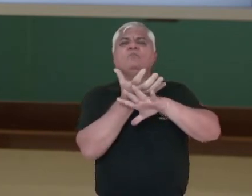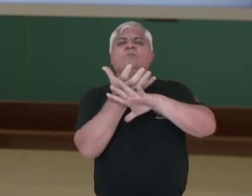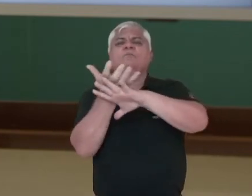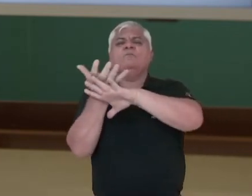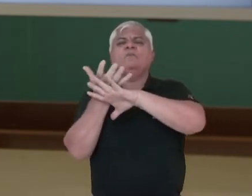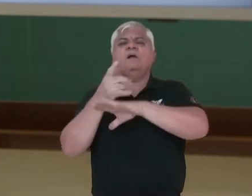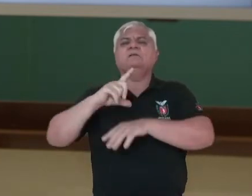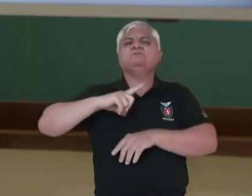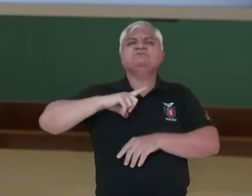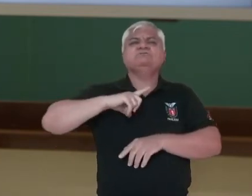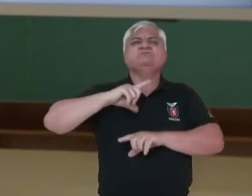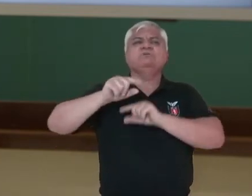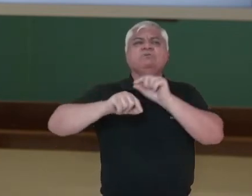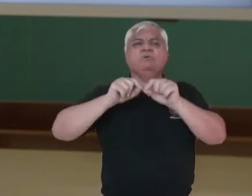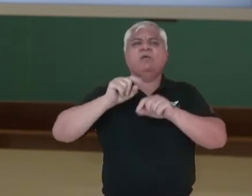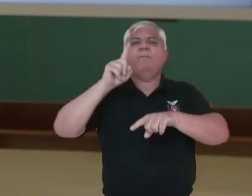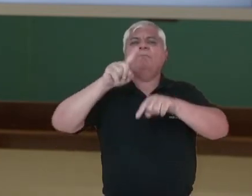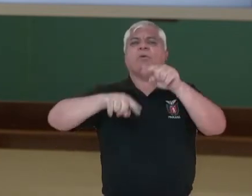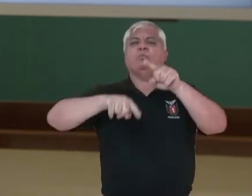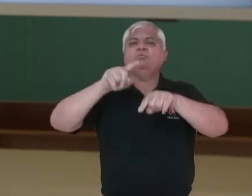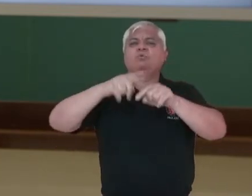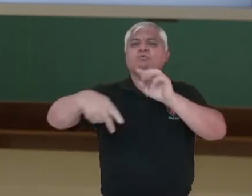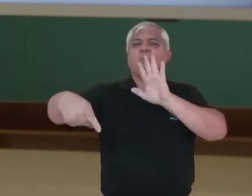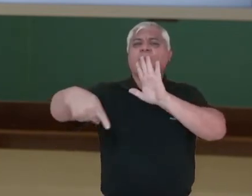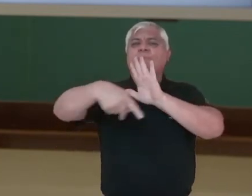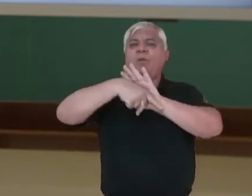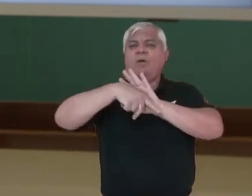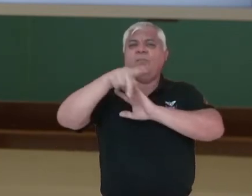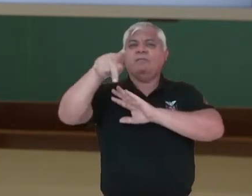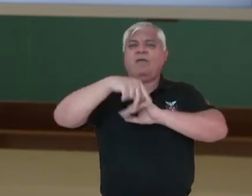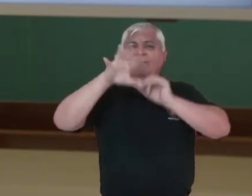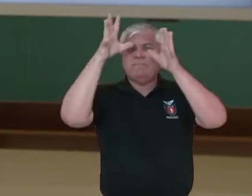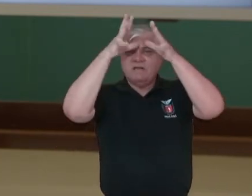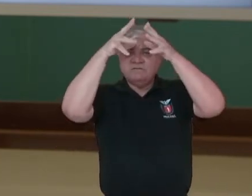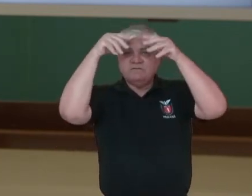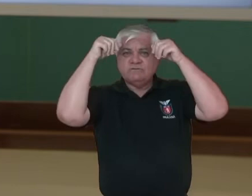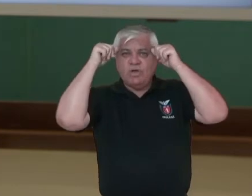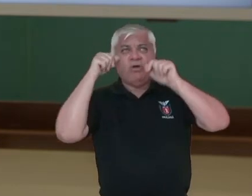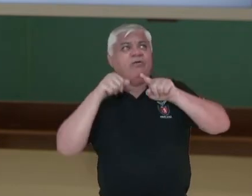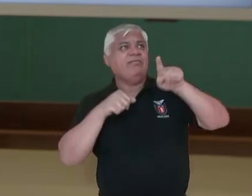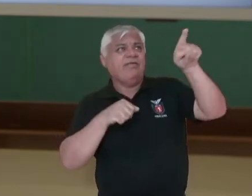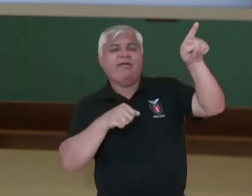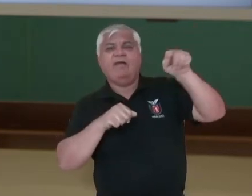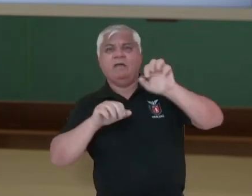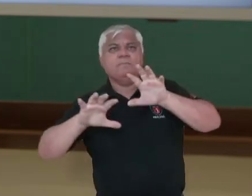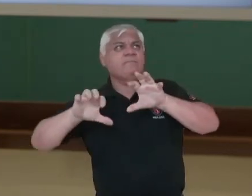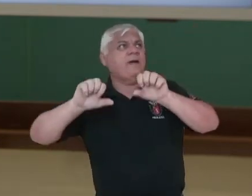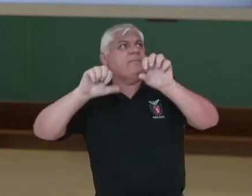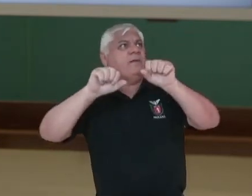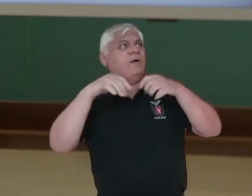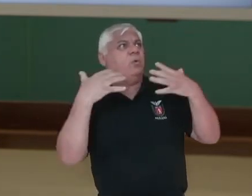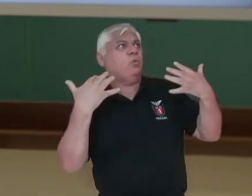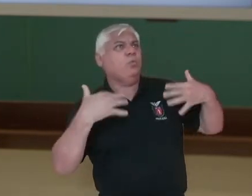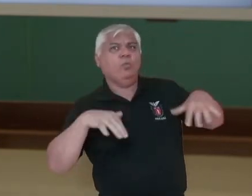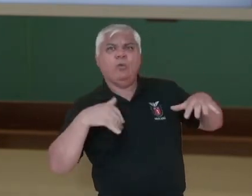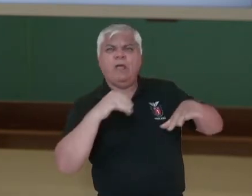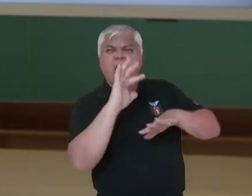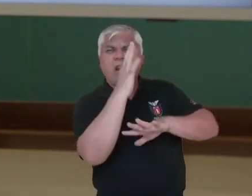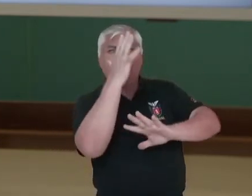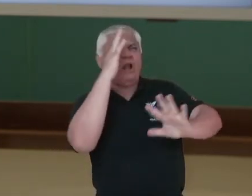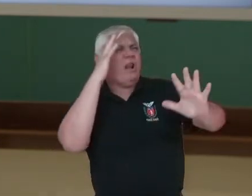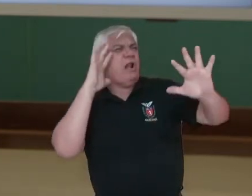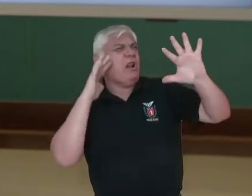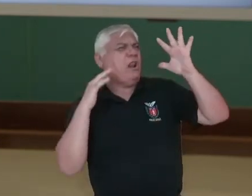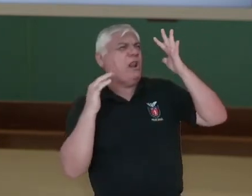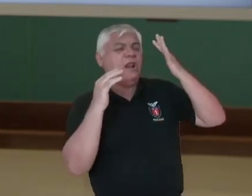do sertão? Eram produtos extraídos da região da floresta amazônica. Então, tinham lá, né, grupos